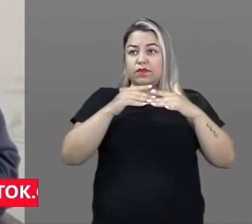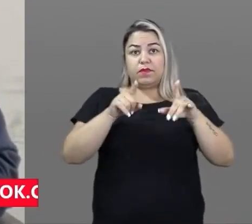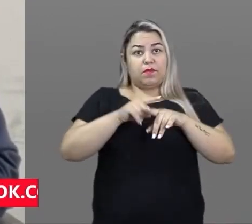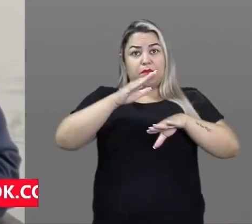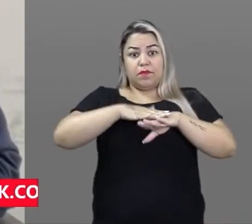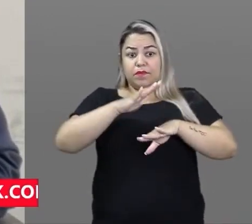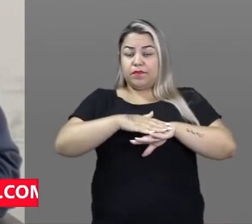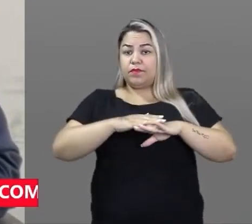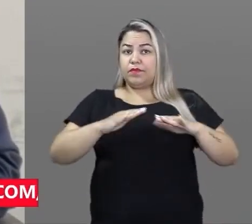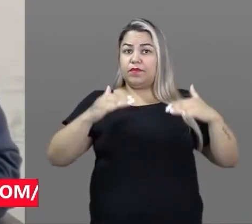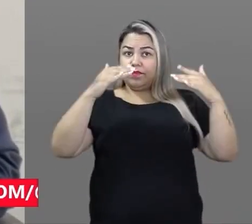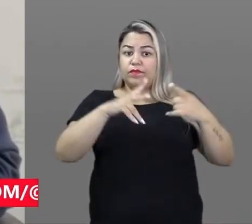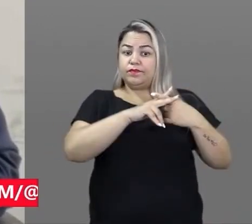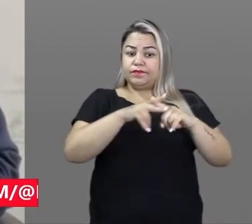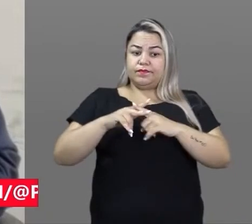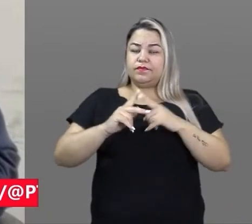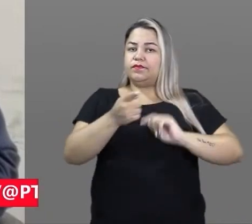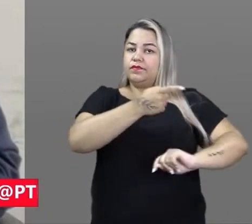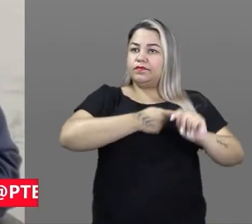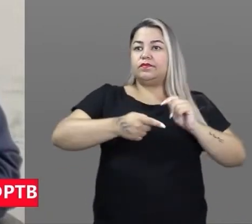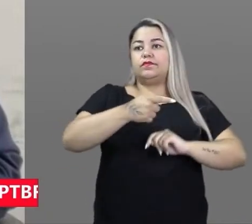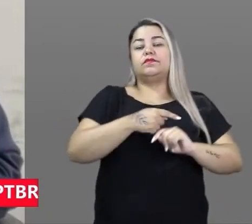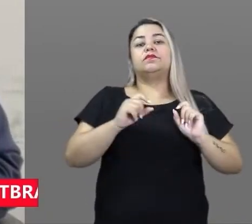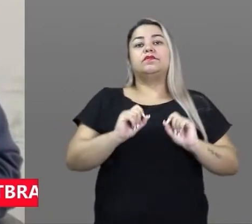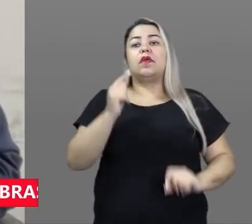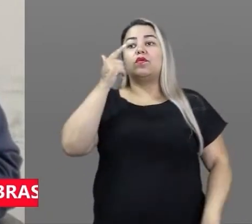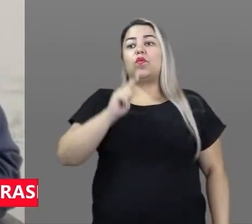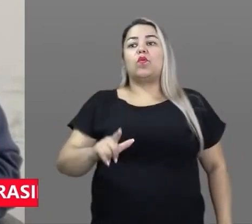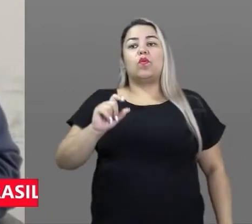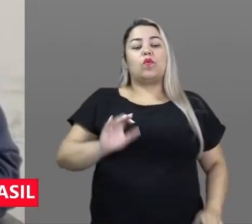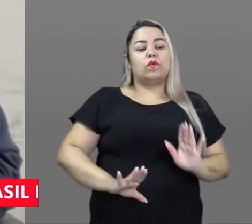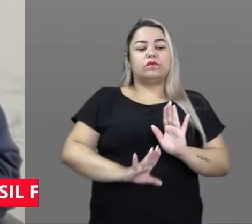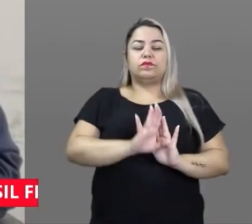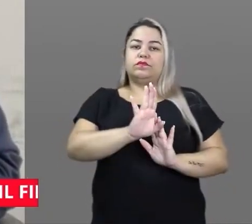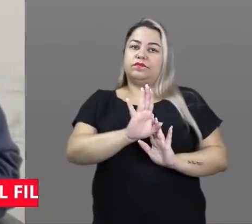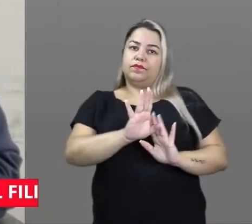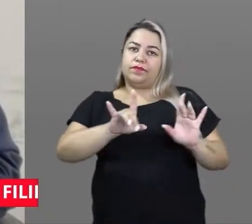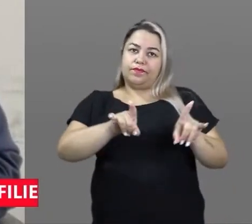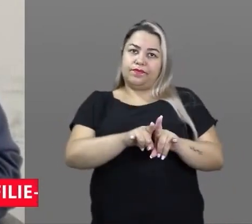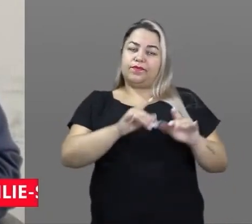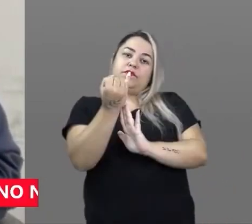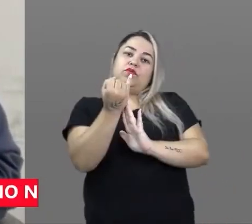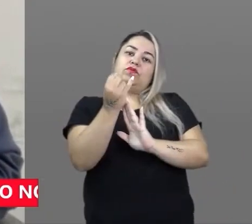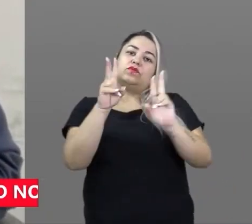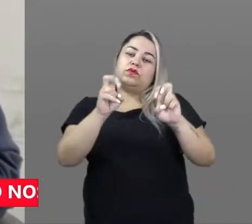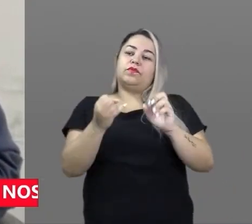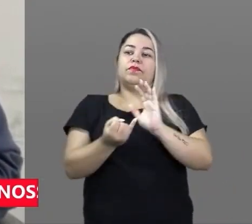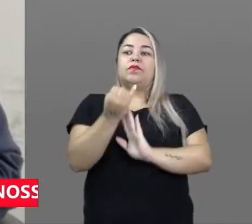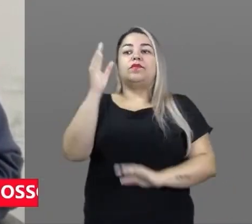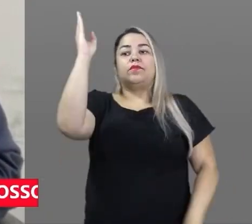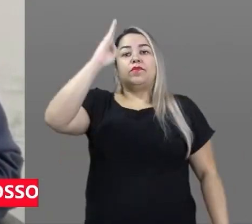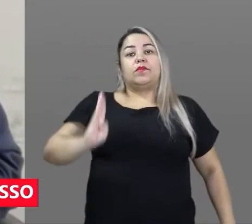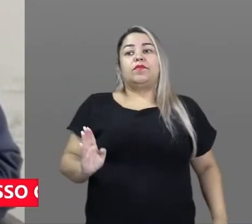maior reforma econômica para garantir aumento de produtividade e competitividade. Então, o Brasil